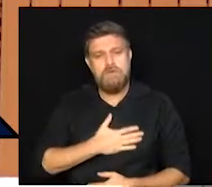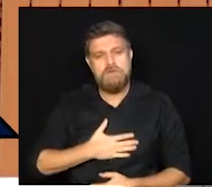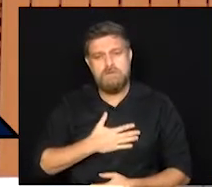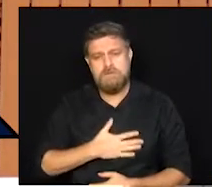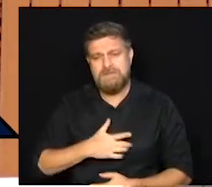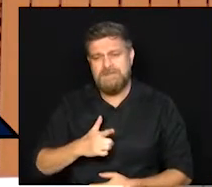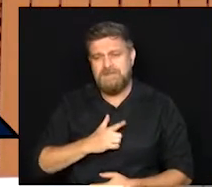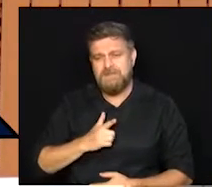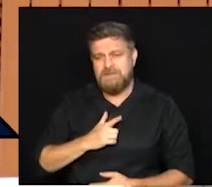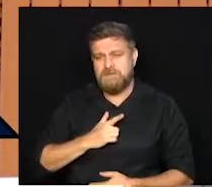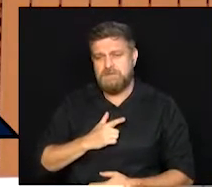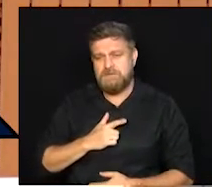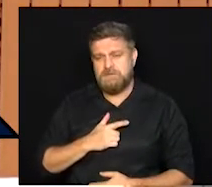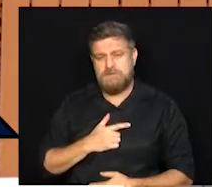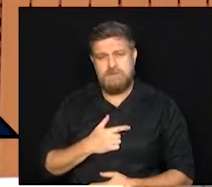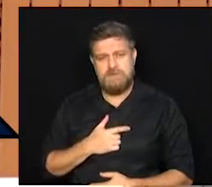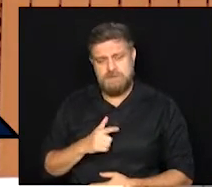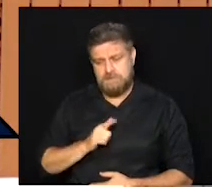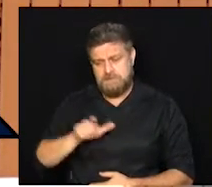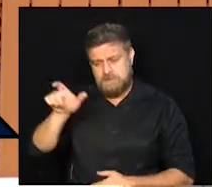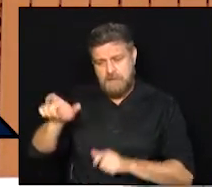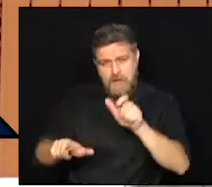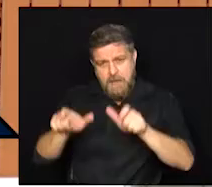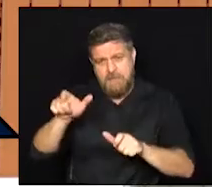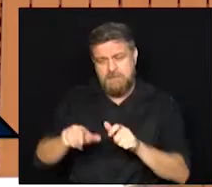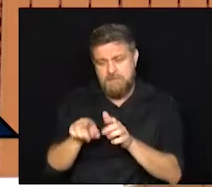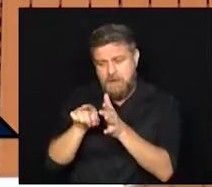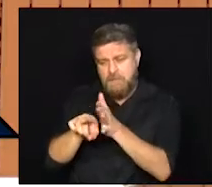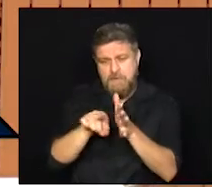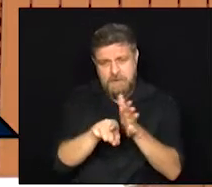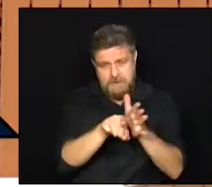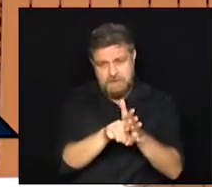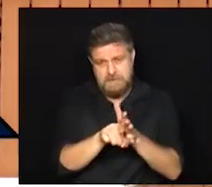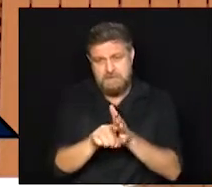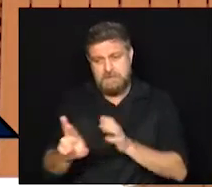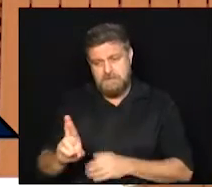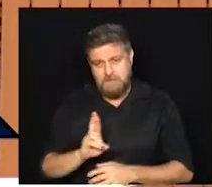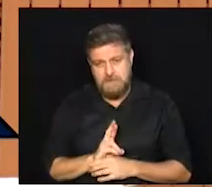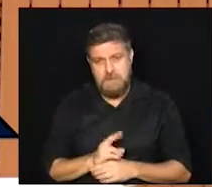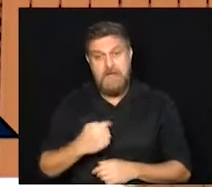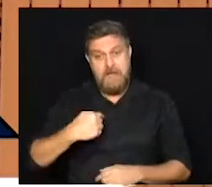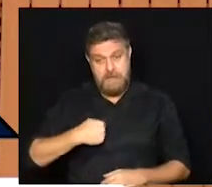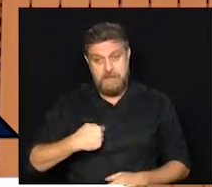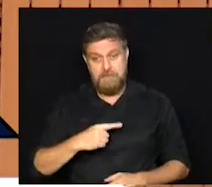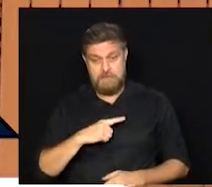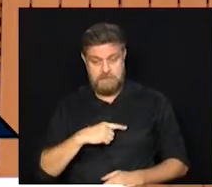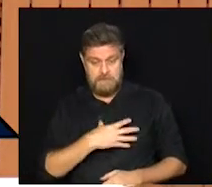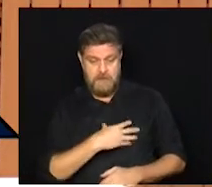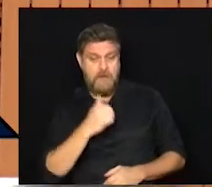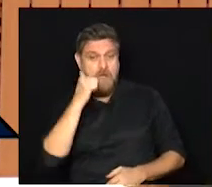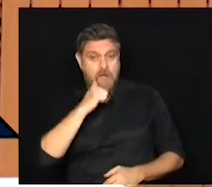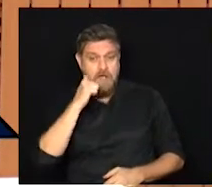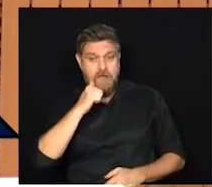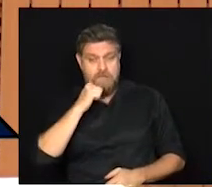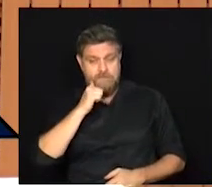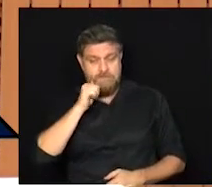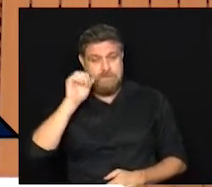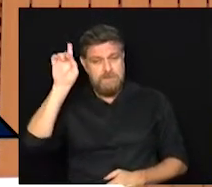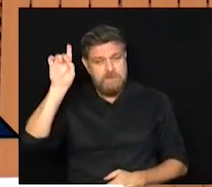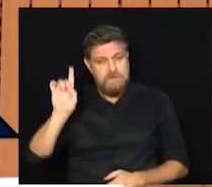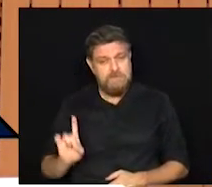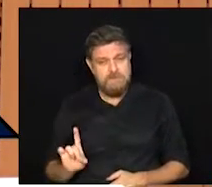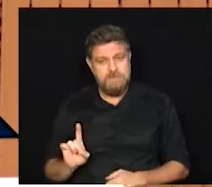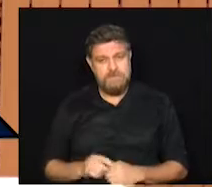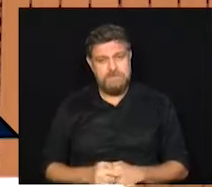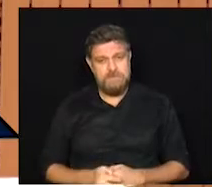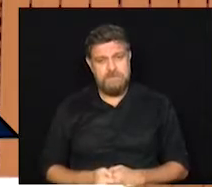várias perguntas, vamos falar um pouquinho. Eu tenho uma filha com deficiência também, então eu também sou uma